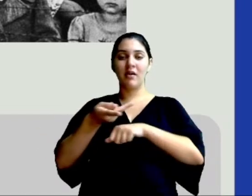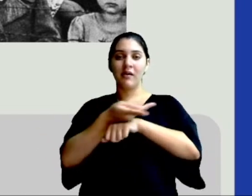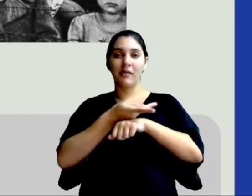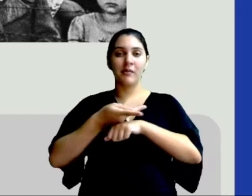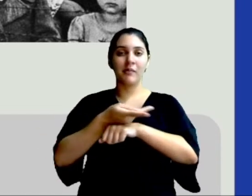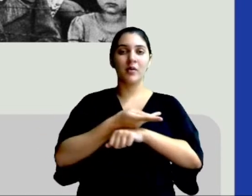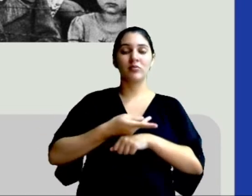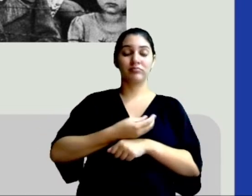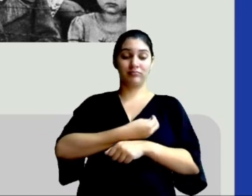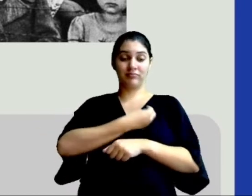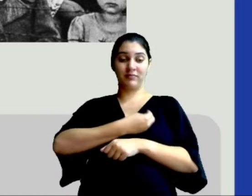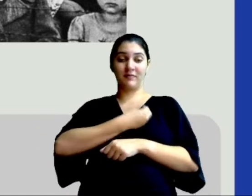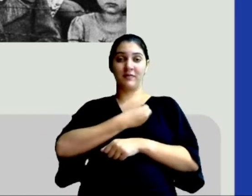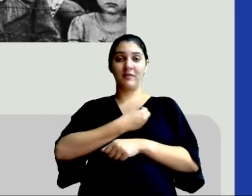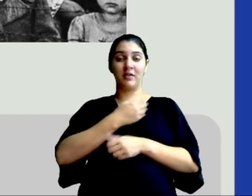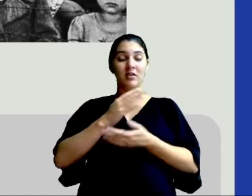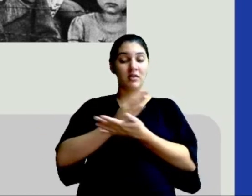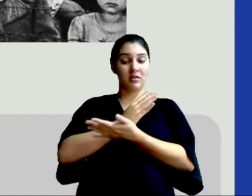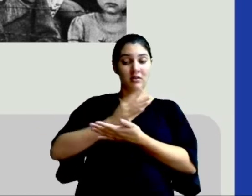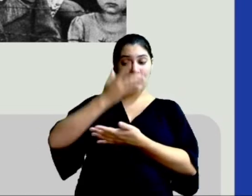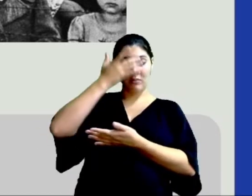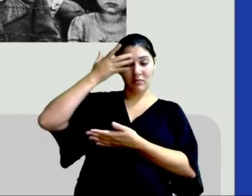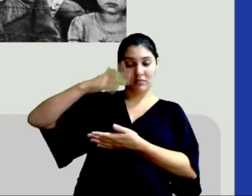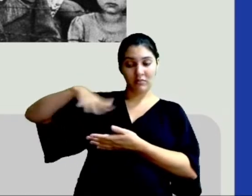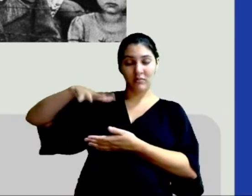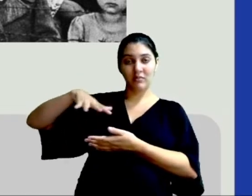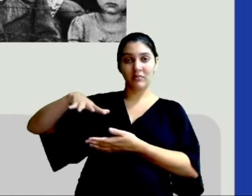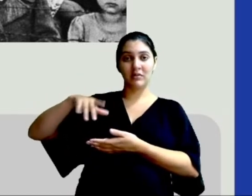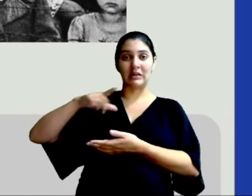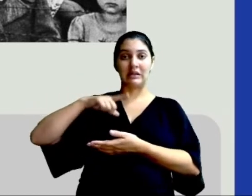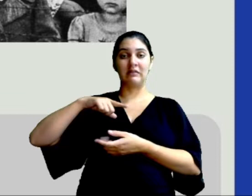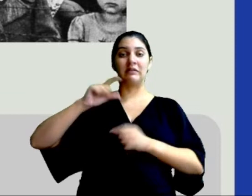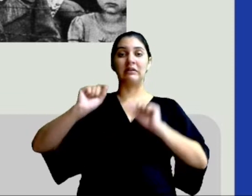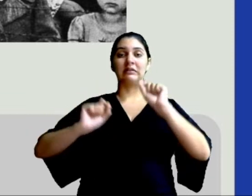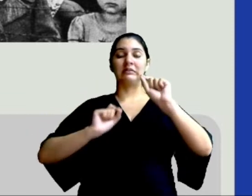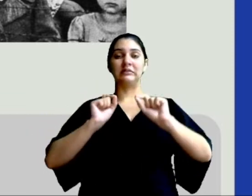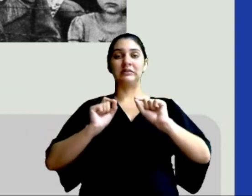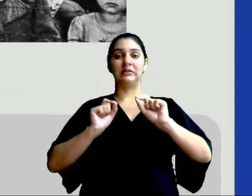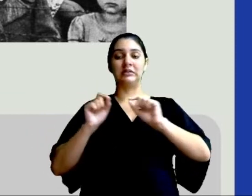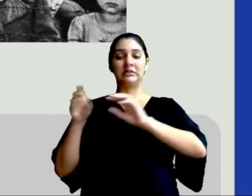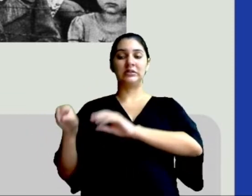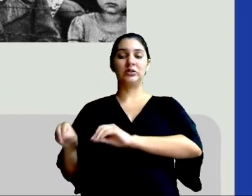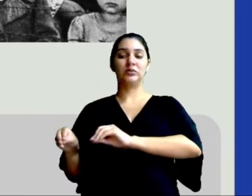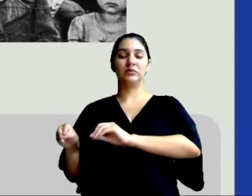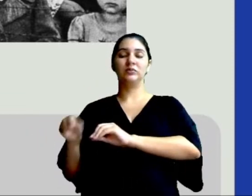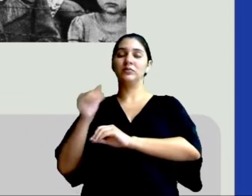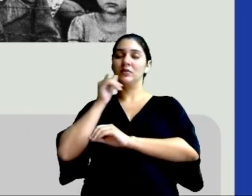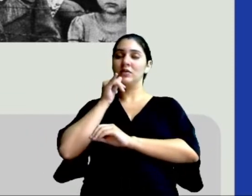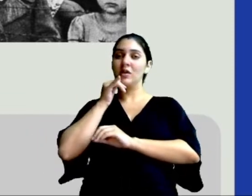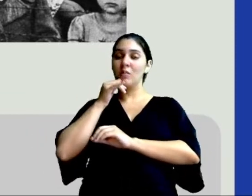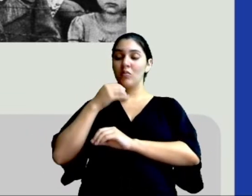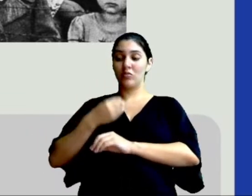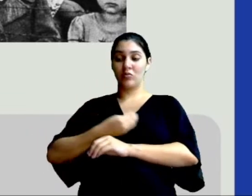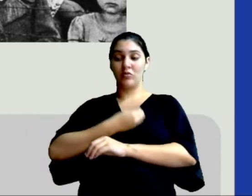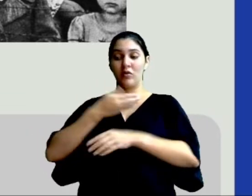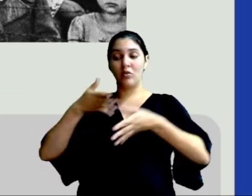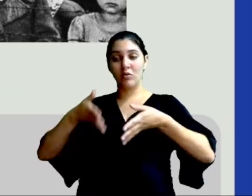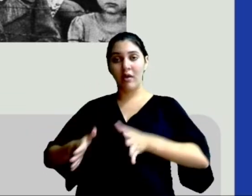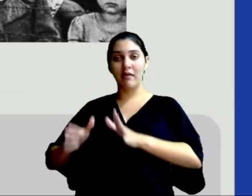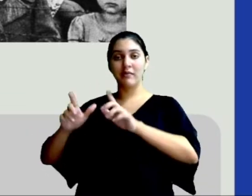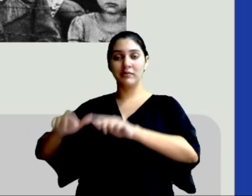de sobrevivência, alguns indivíduos tiveram que migrar do seu lugar de